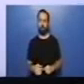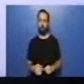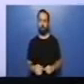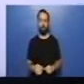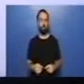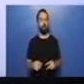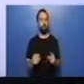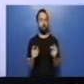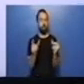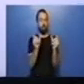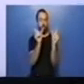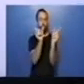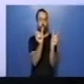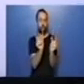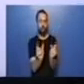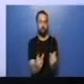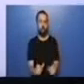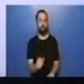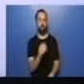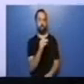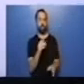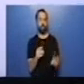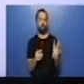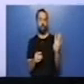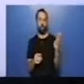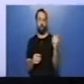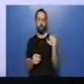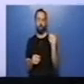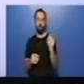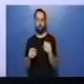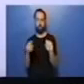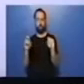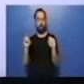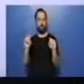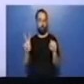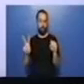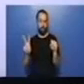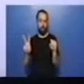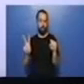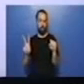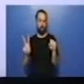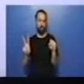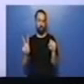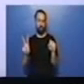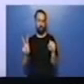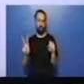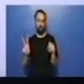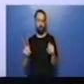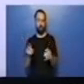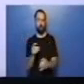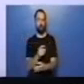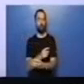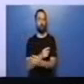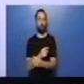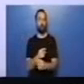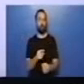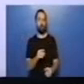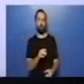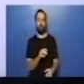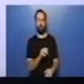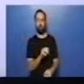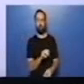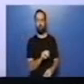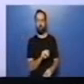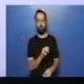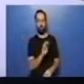Posso fatorar o 48. Como 48 é par, escolhe o 2. 48